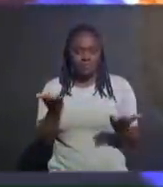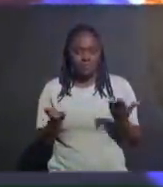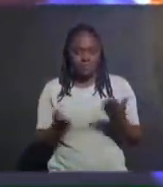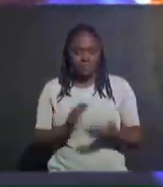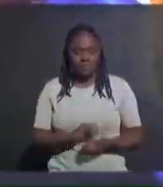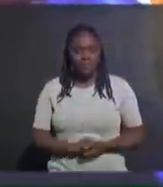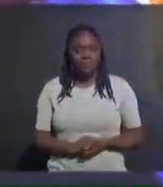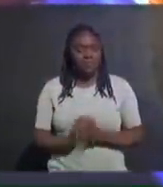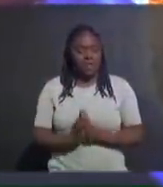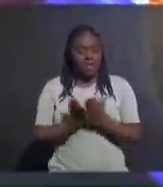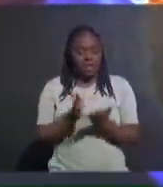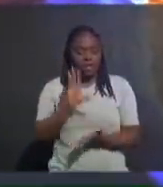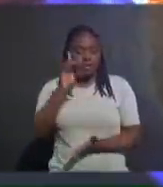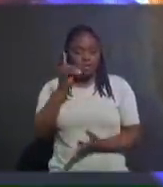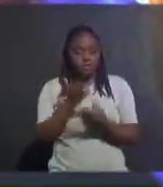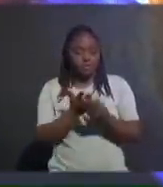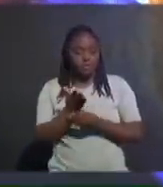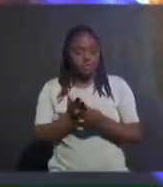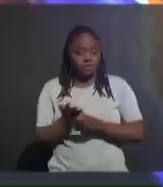do equilíbrio.